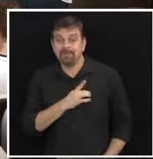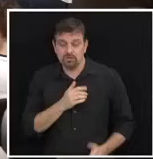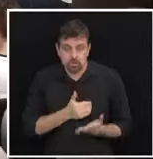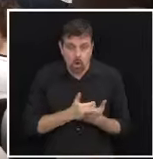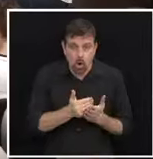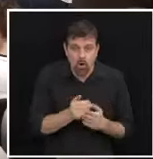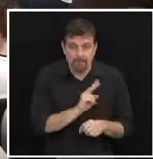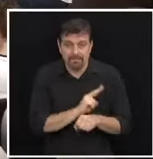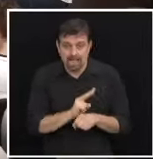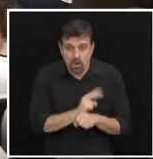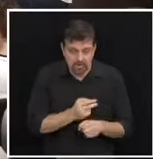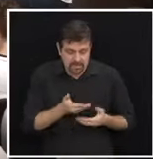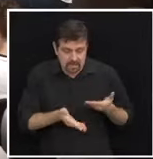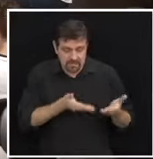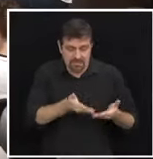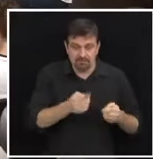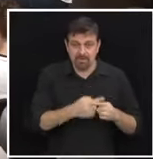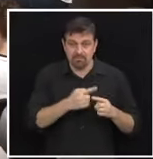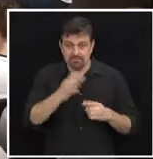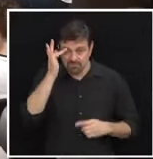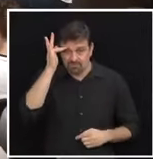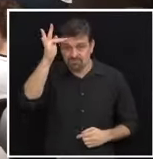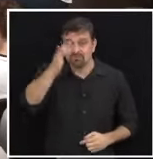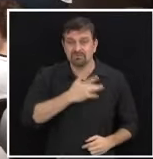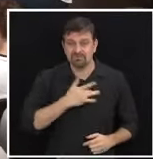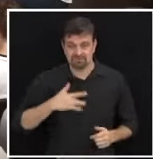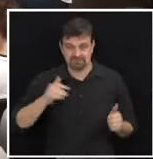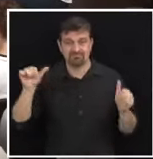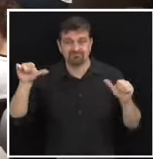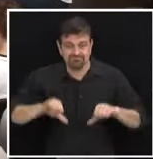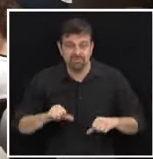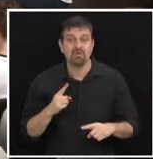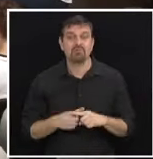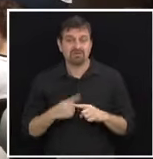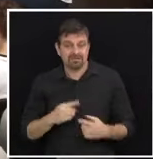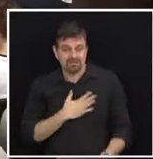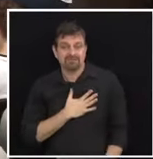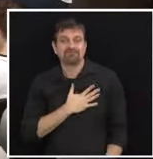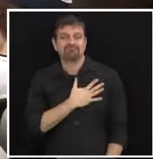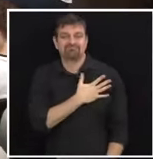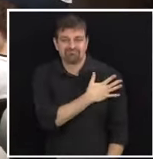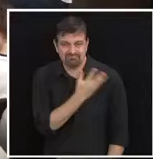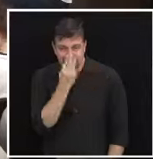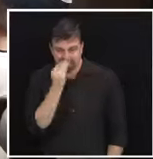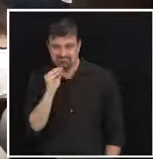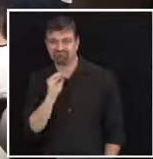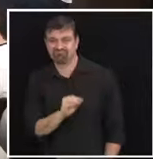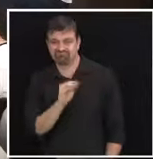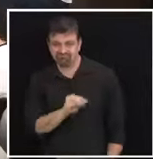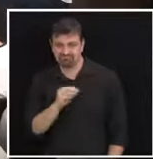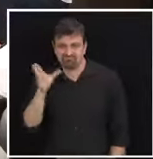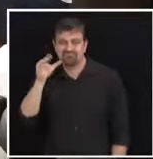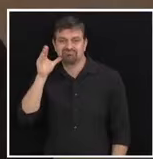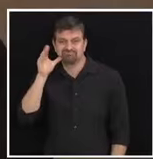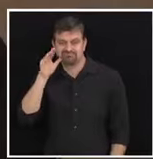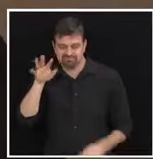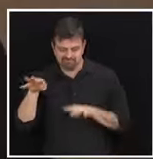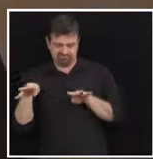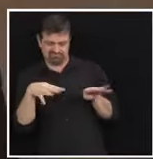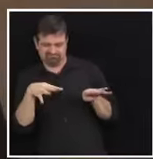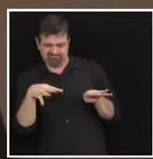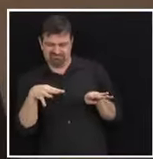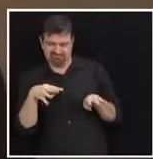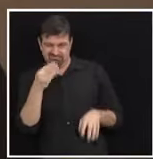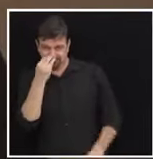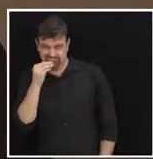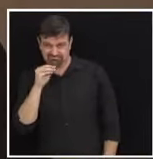que poderá no futuro vir a agravar por causa do preconceito, por causa da discriminação entre os próprios companheiros de trabalho,